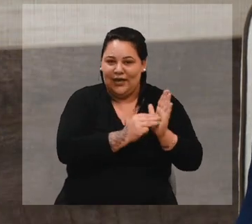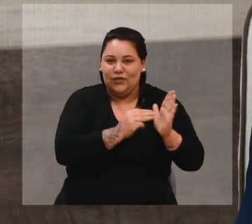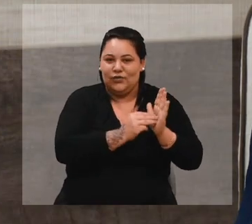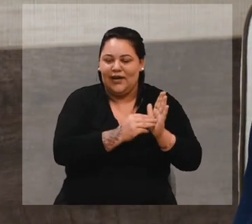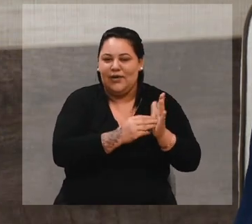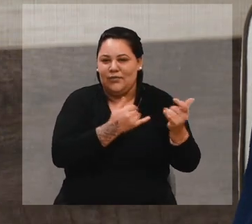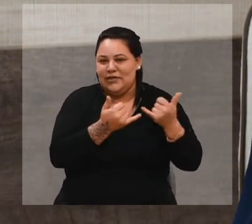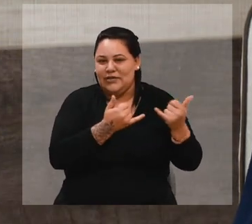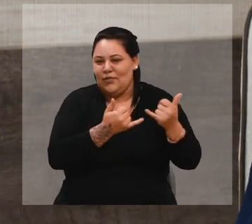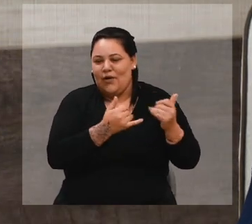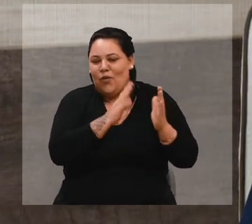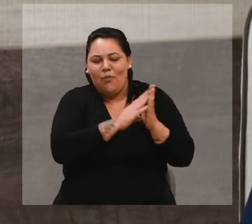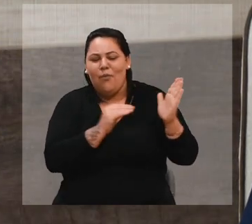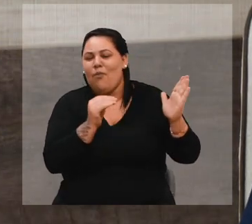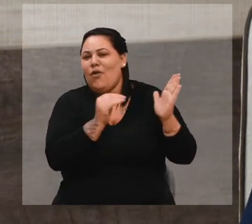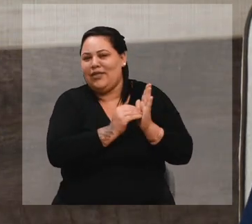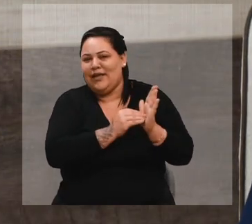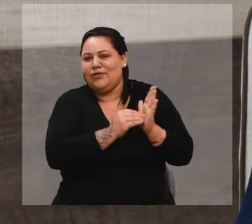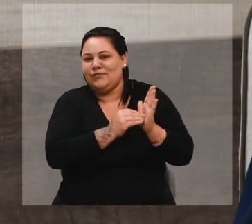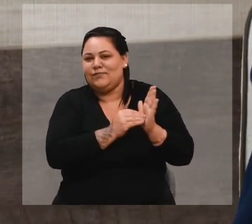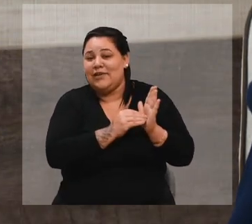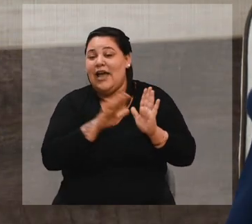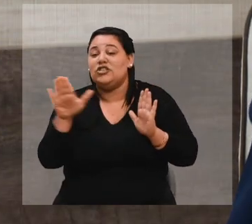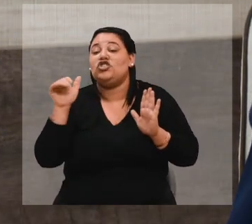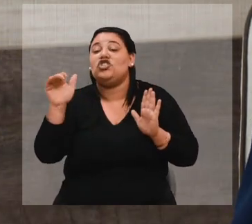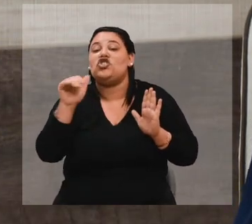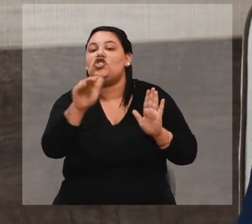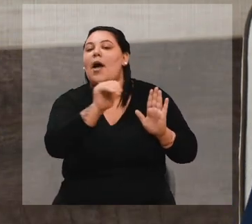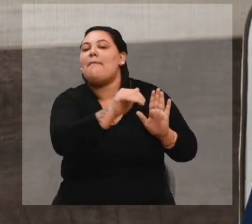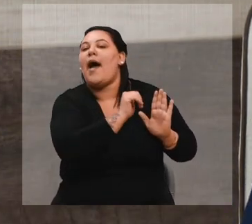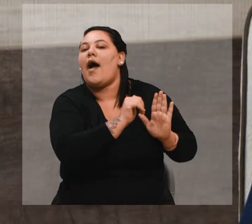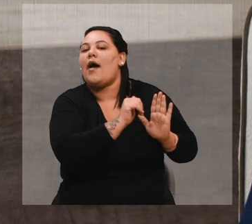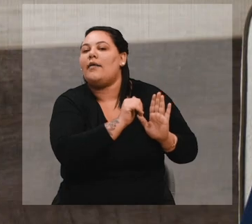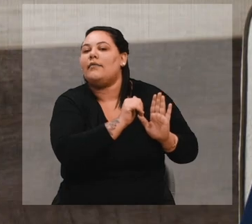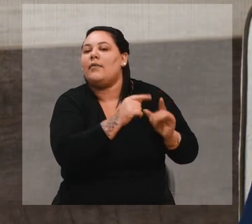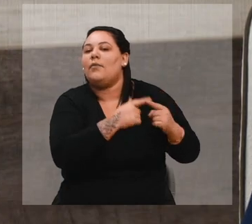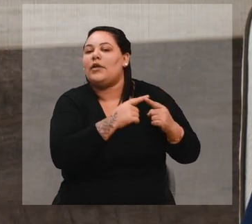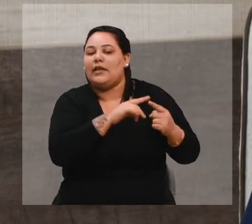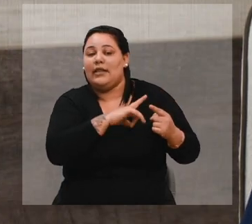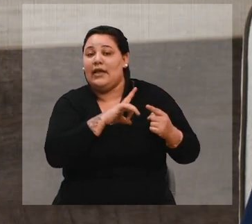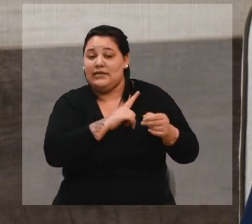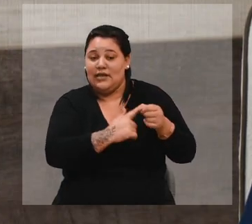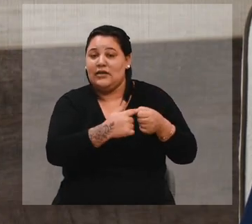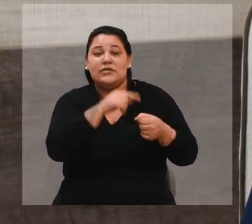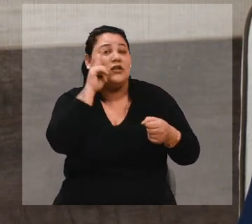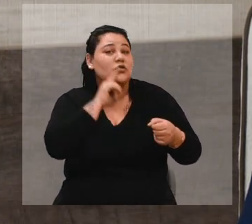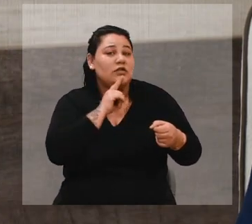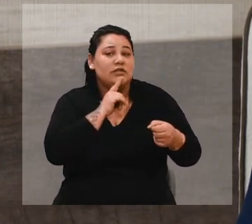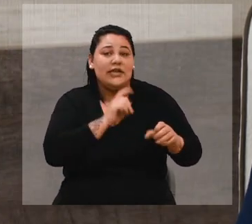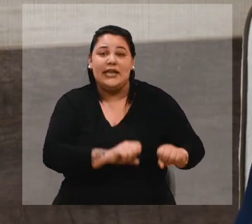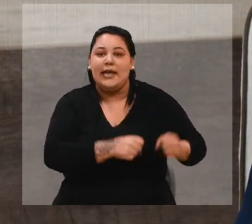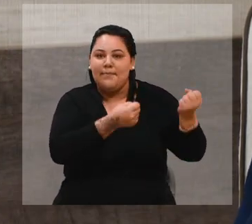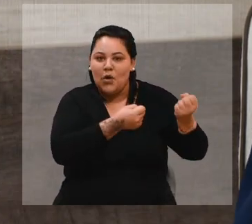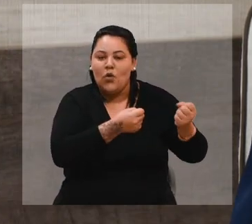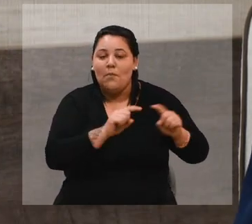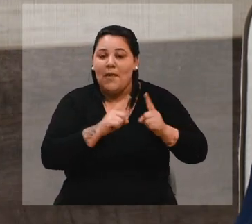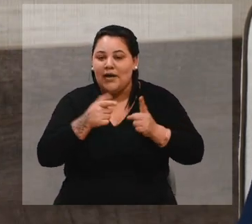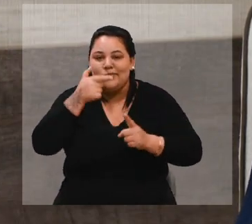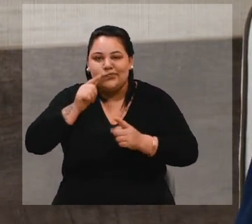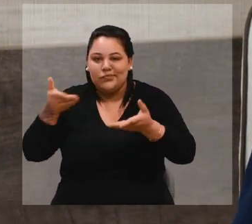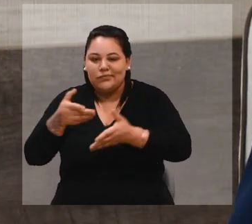é um exemplo, né? Ou seja, atrair, porque Detroit faliu e hoje é uma cidade que está se recuperando a